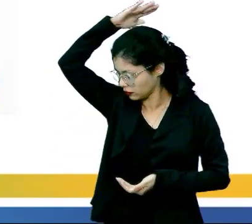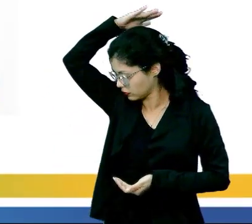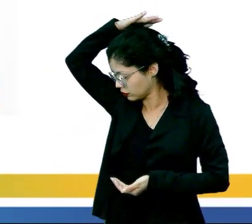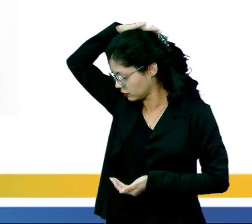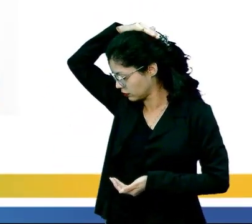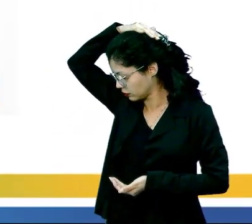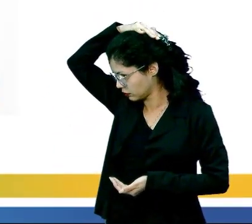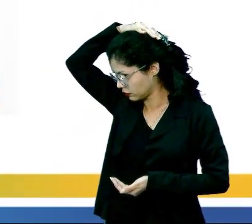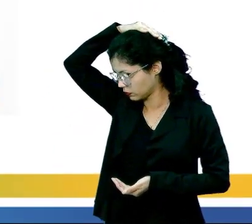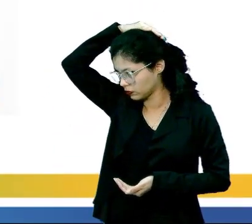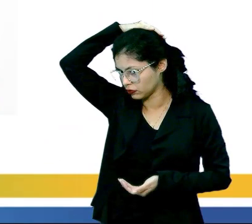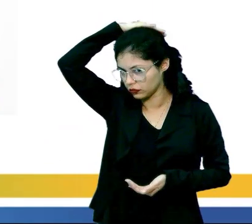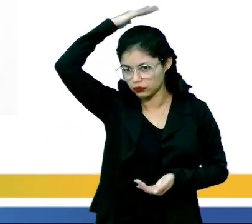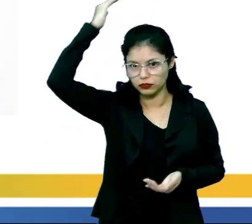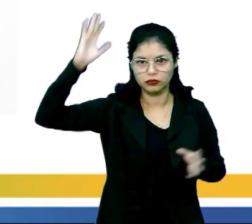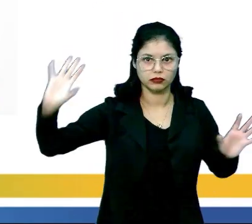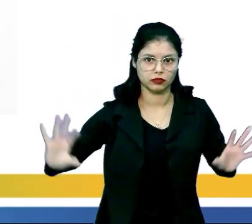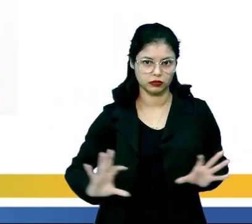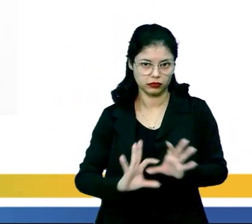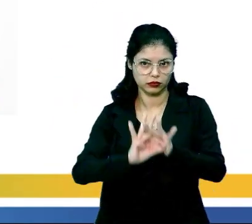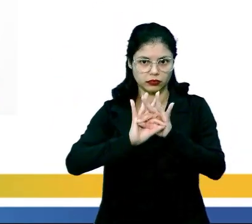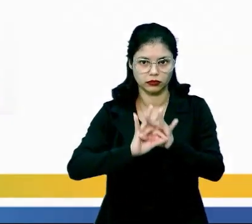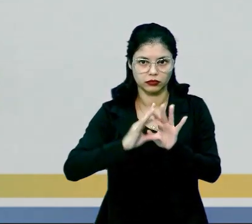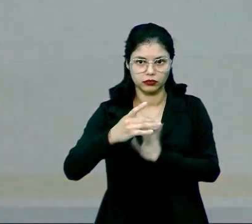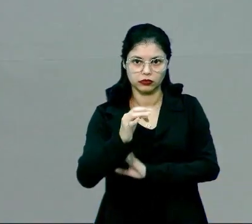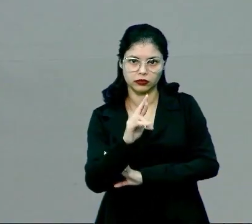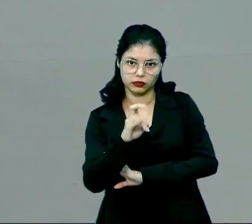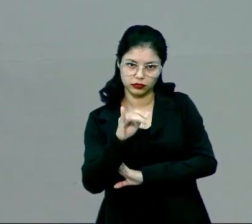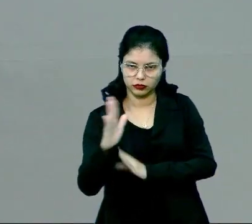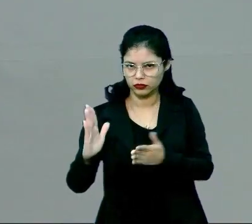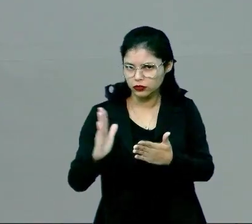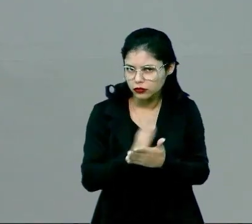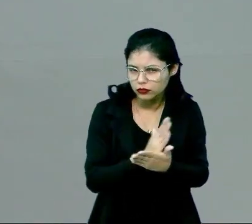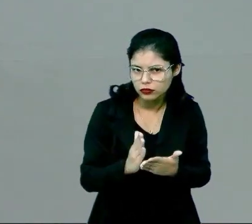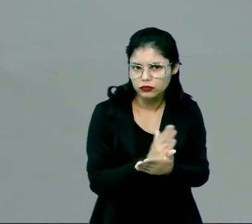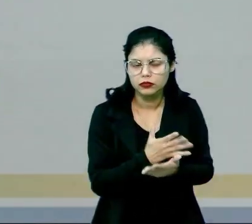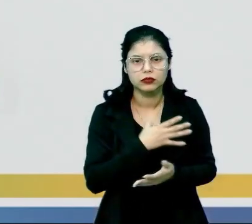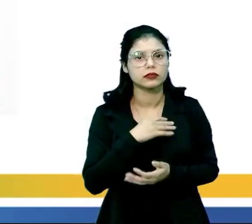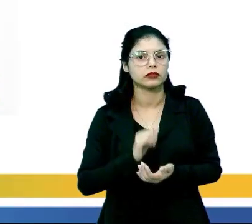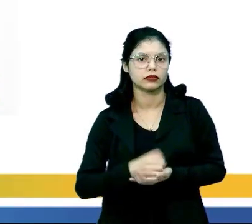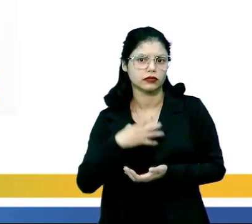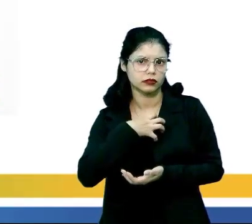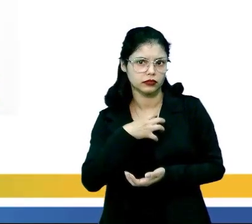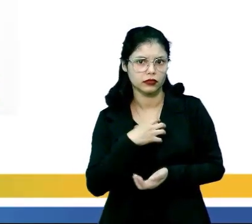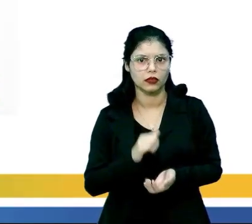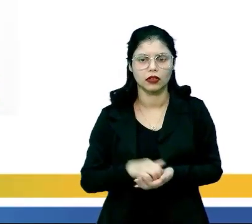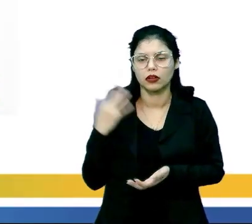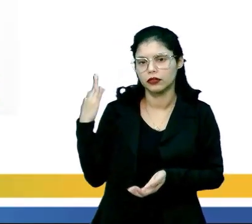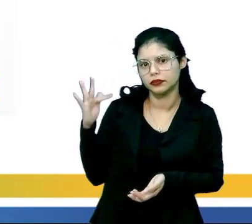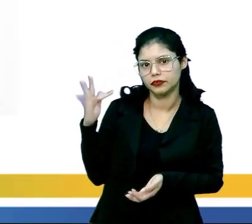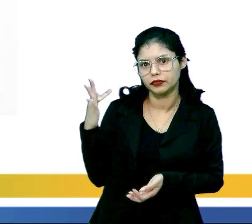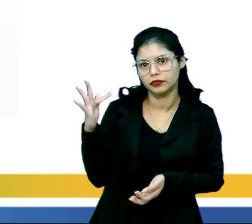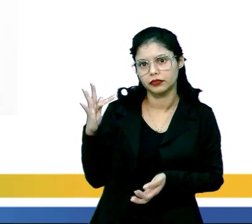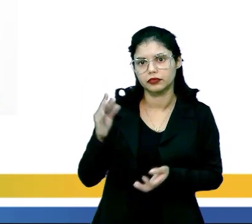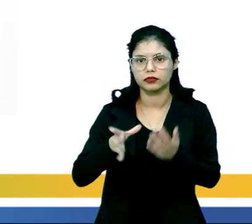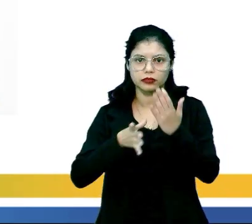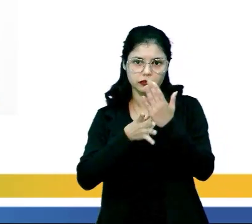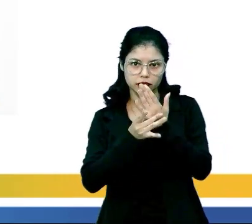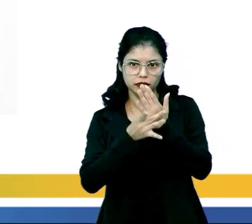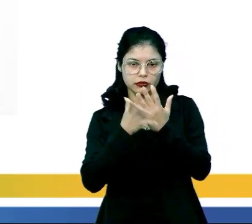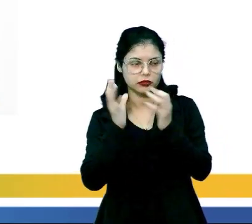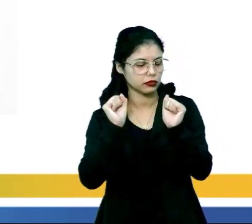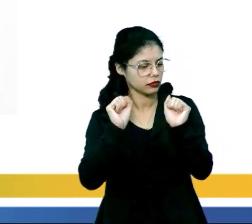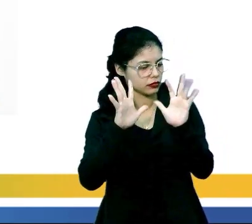lobo parental. Está relacionado a alguns órgãos dos sentidos, como o quê? Temos o tato,